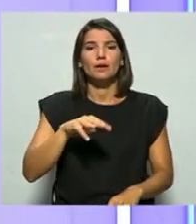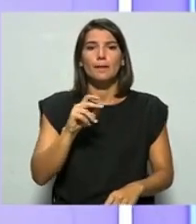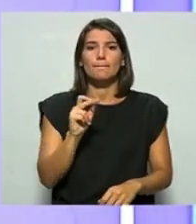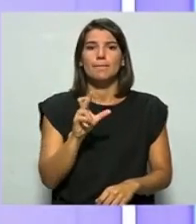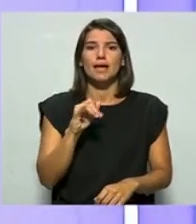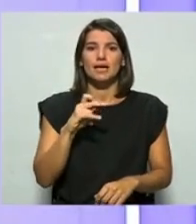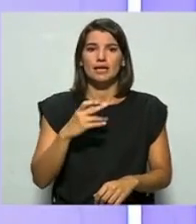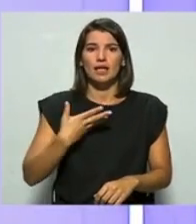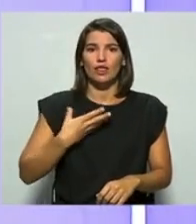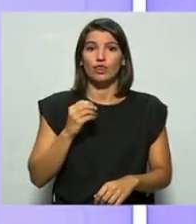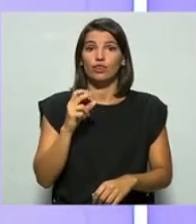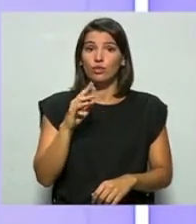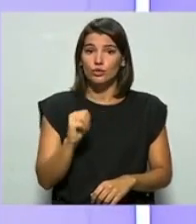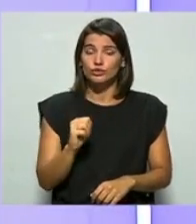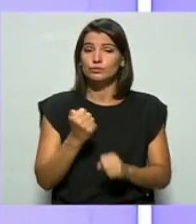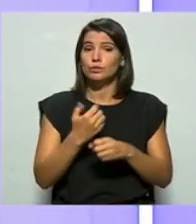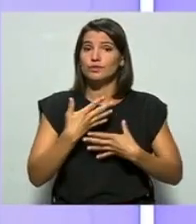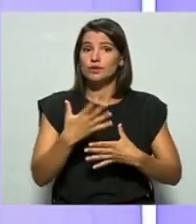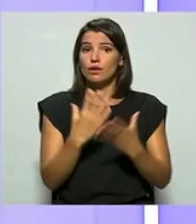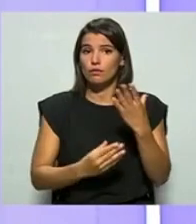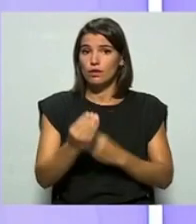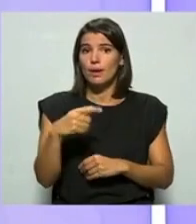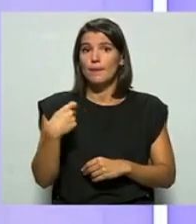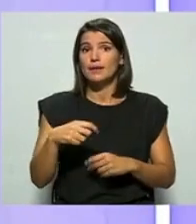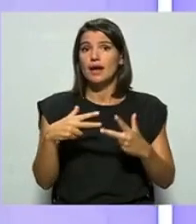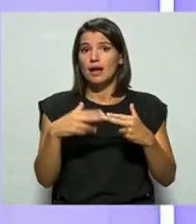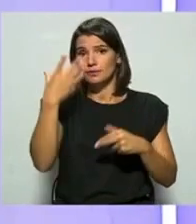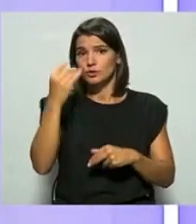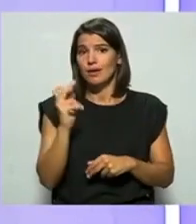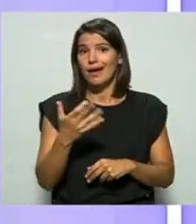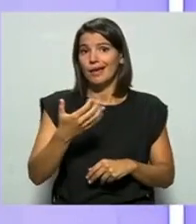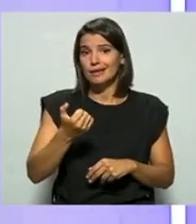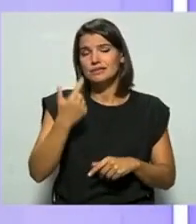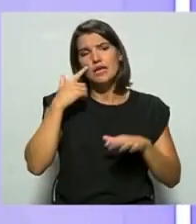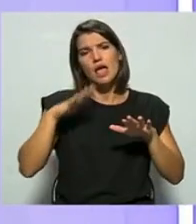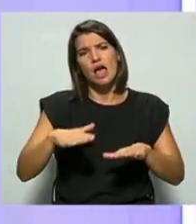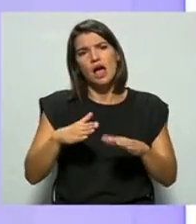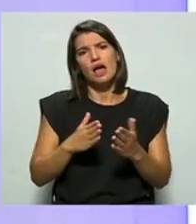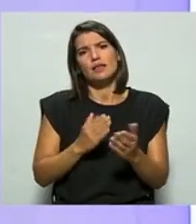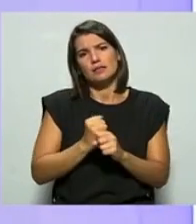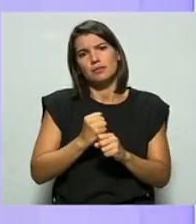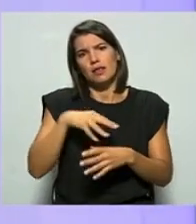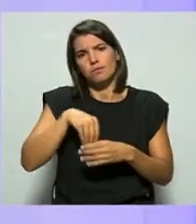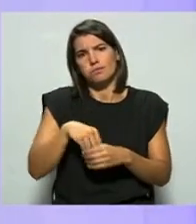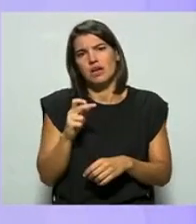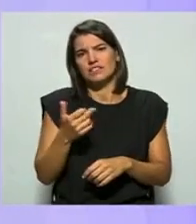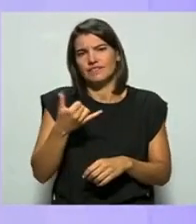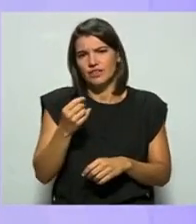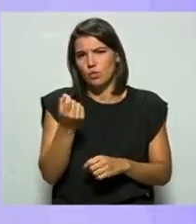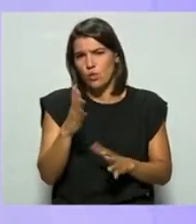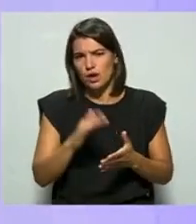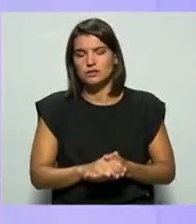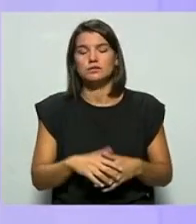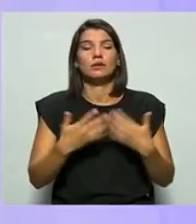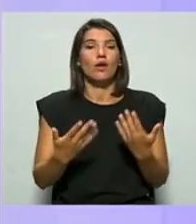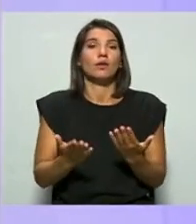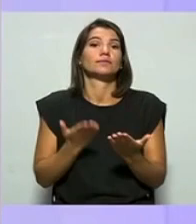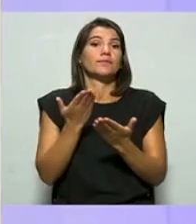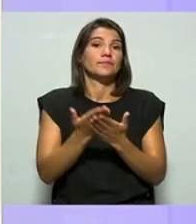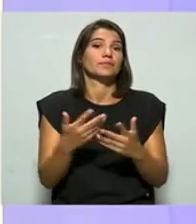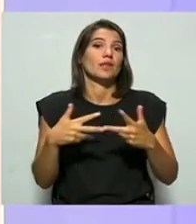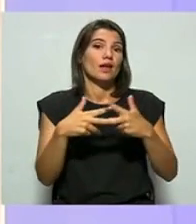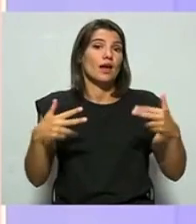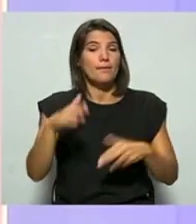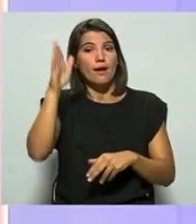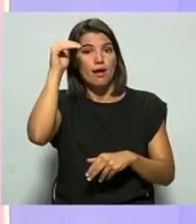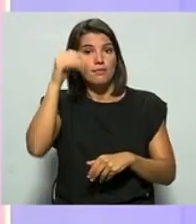Meira advogada presidente da Câmara de Setúbal a 15 anos onde autárquica há quase vinte candidatas agora o município